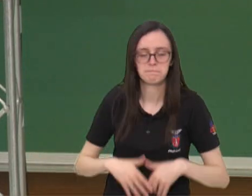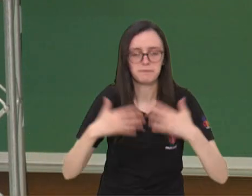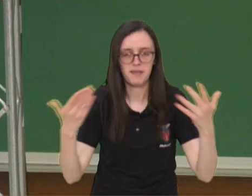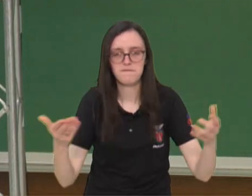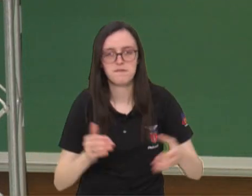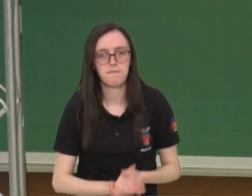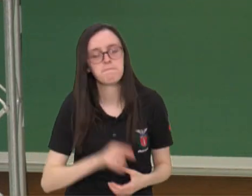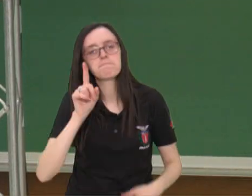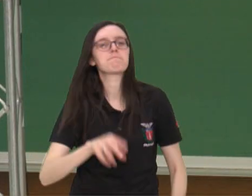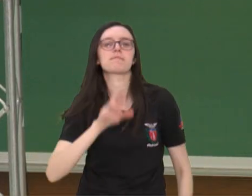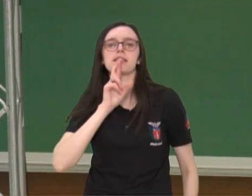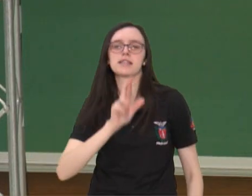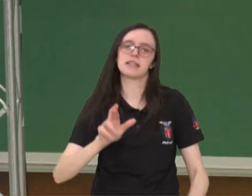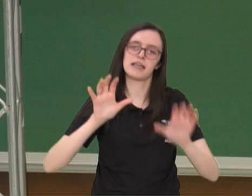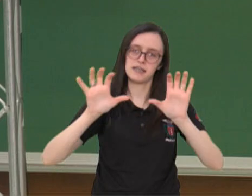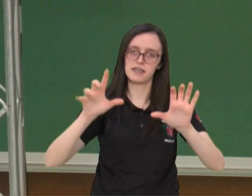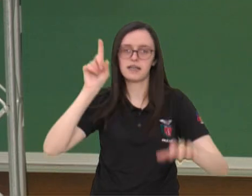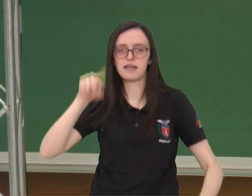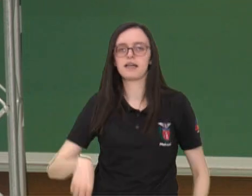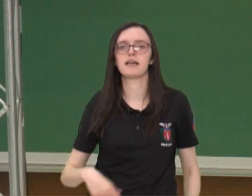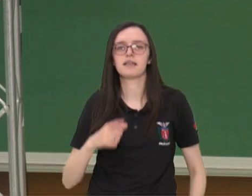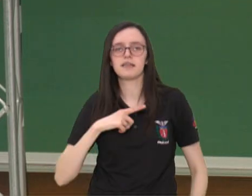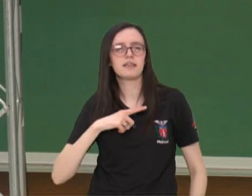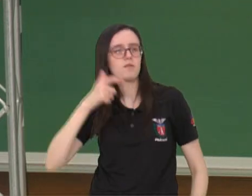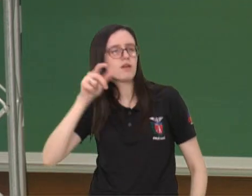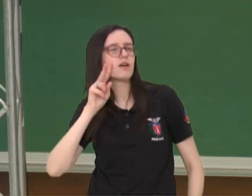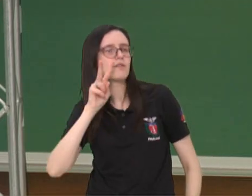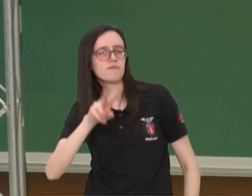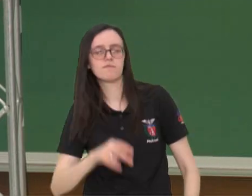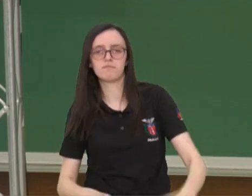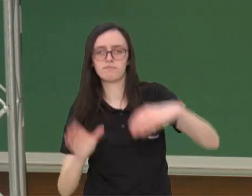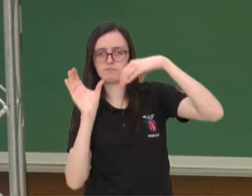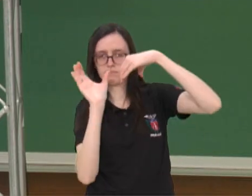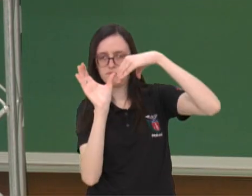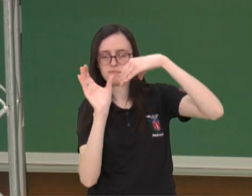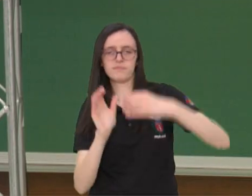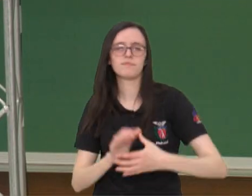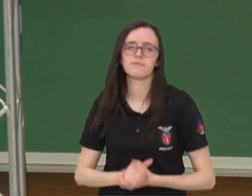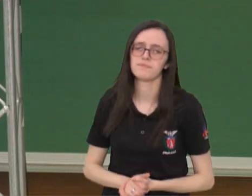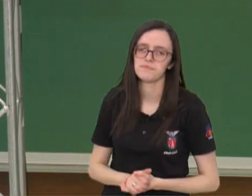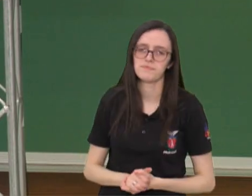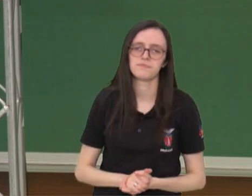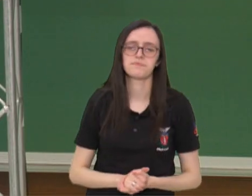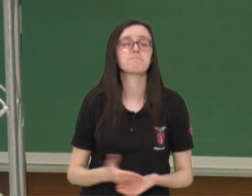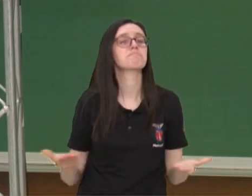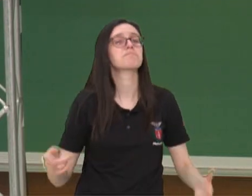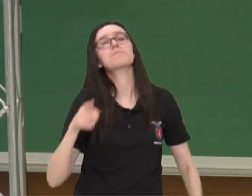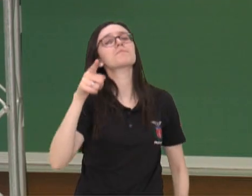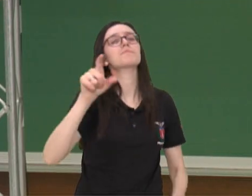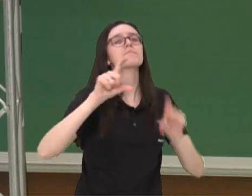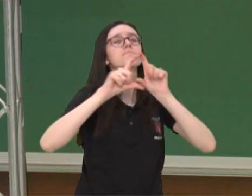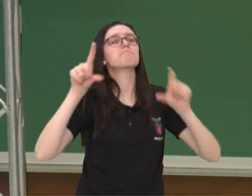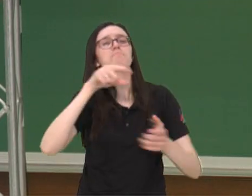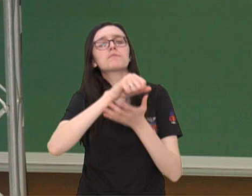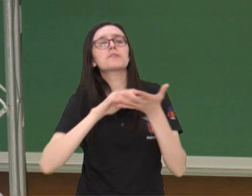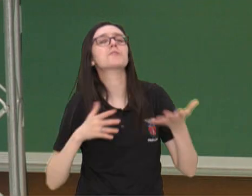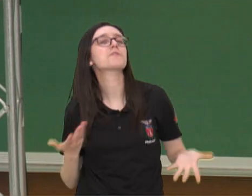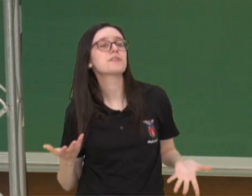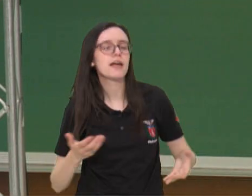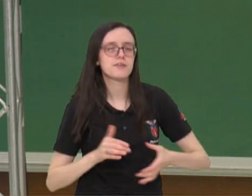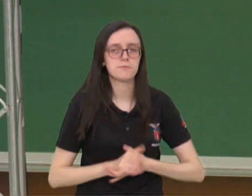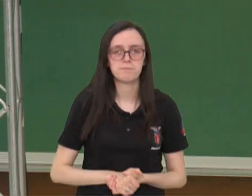Enfim, esse é o resultado das duas parábolas no mesmo plano cartesiano. E este exercício